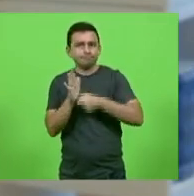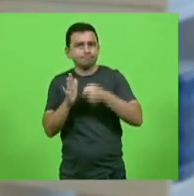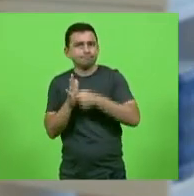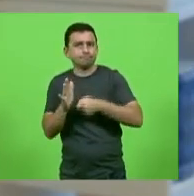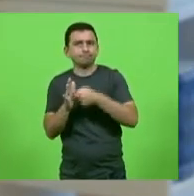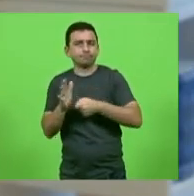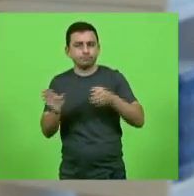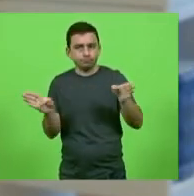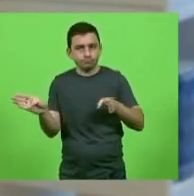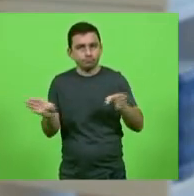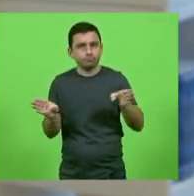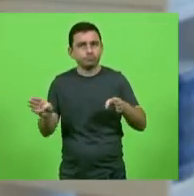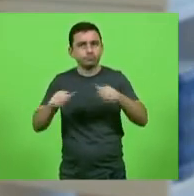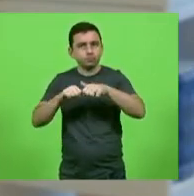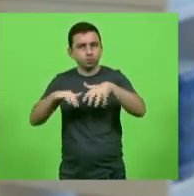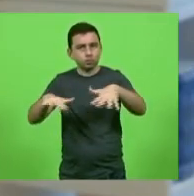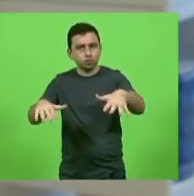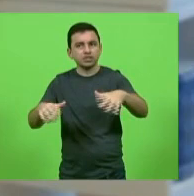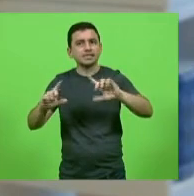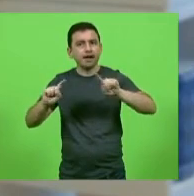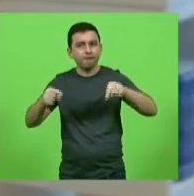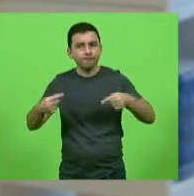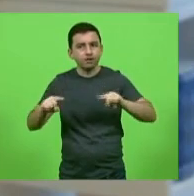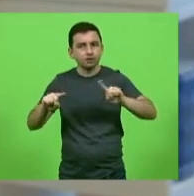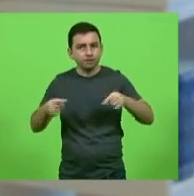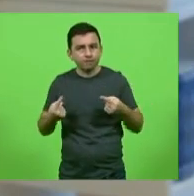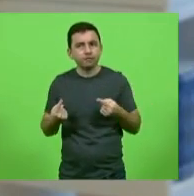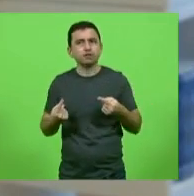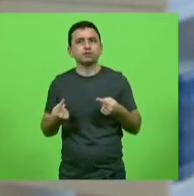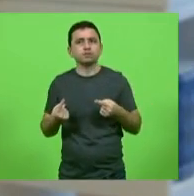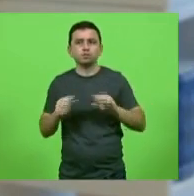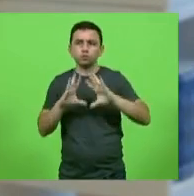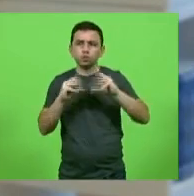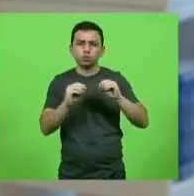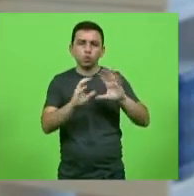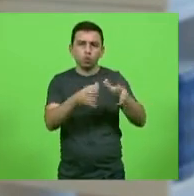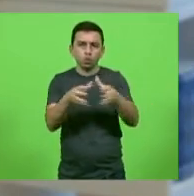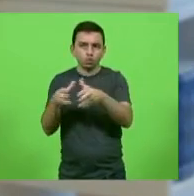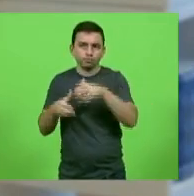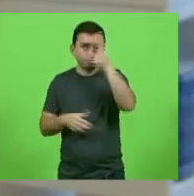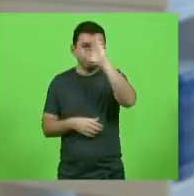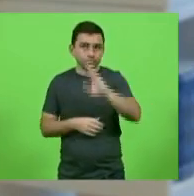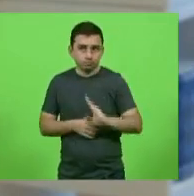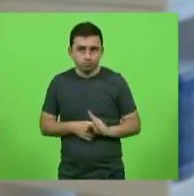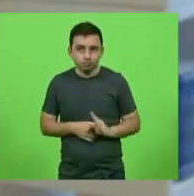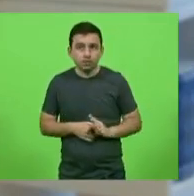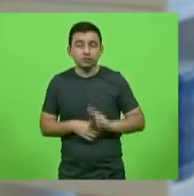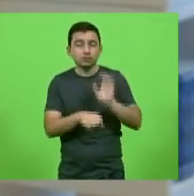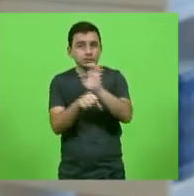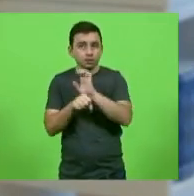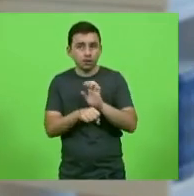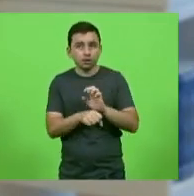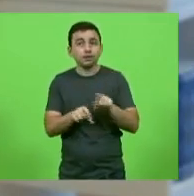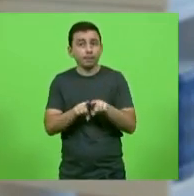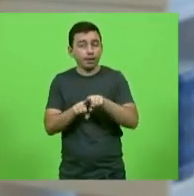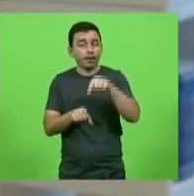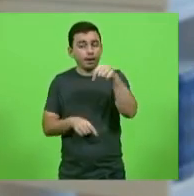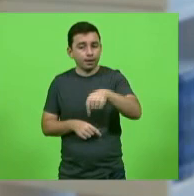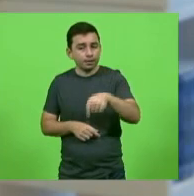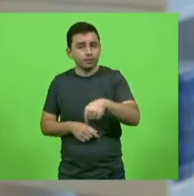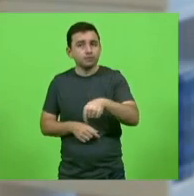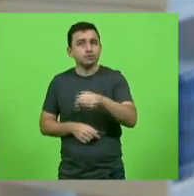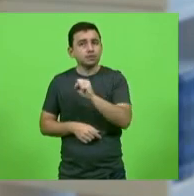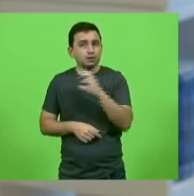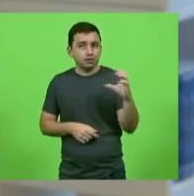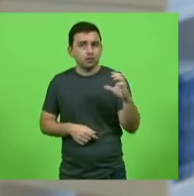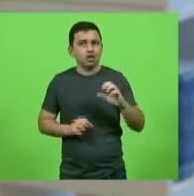dos imensos desafios impostos a todas as unidades federativas do Brasil, incluindo o nosso Estado, tem sido feito